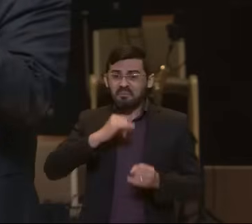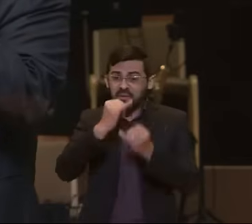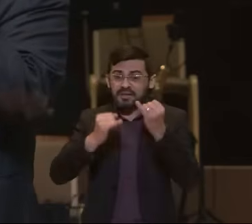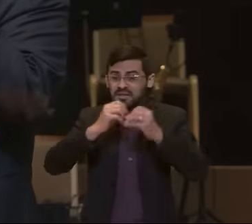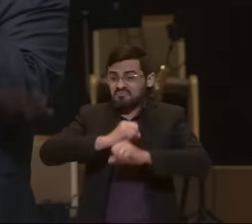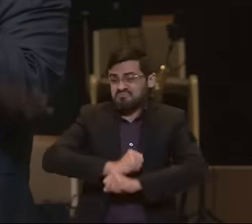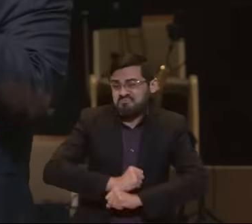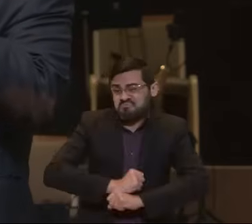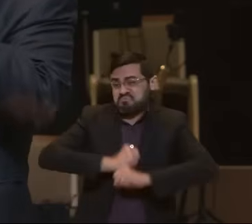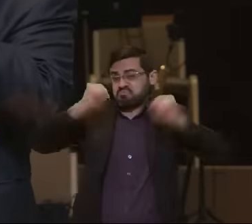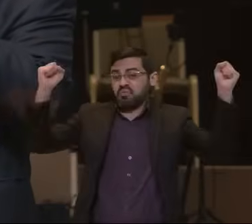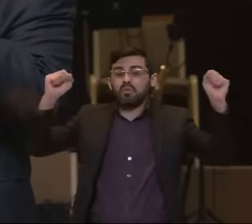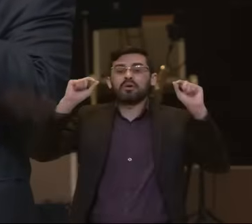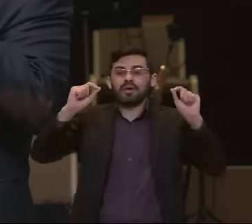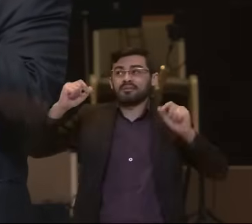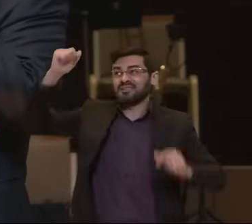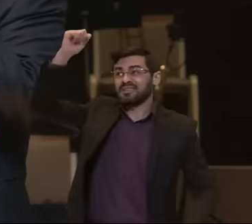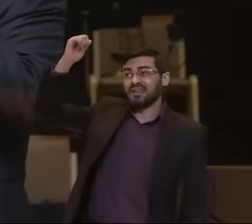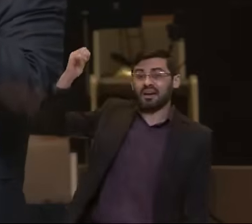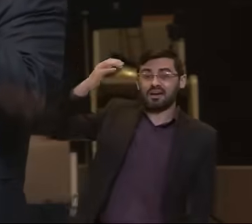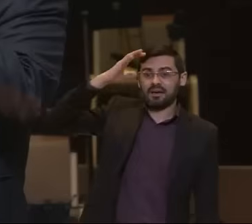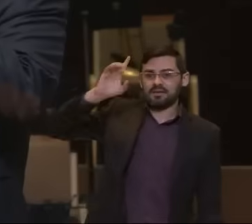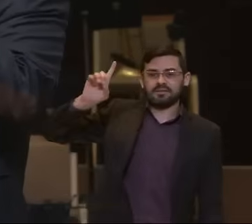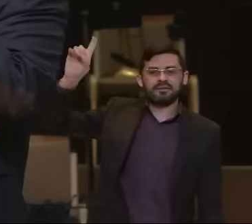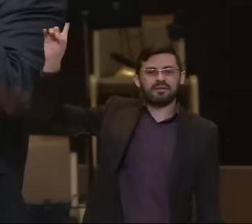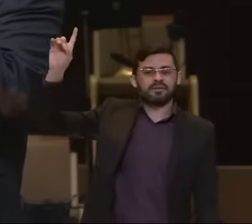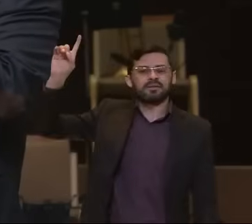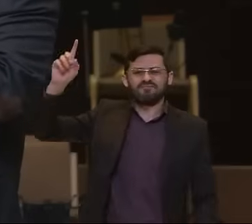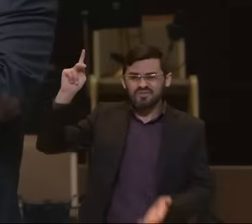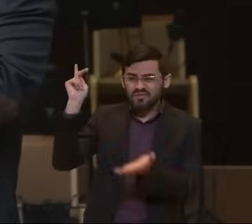explosão espiritual da graça de Deus, é uma